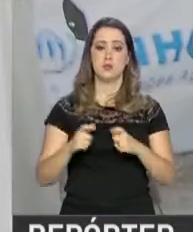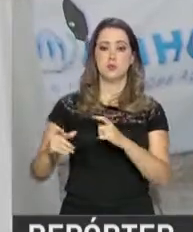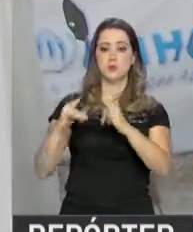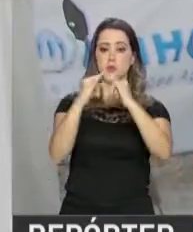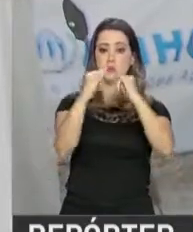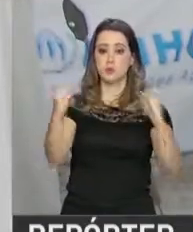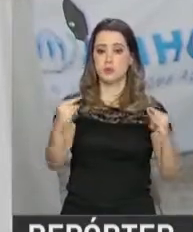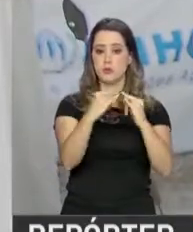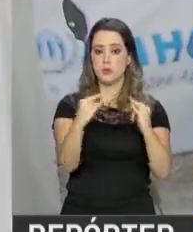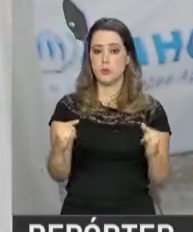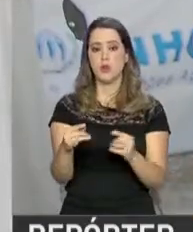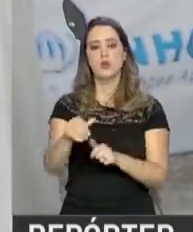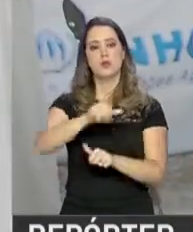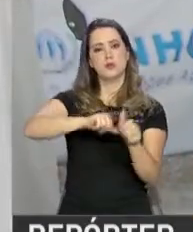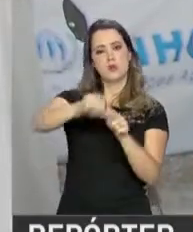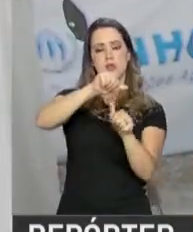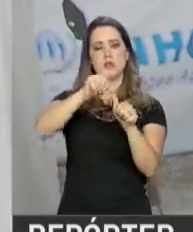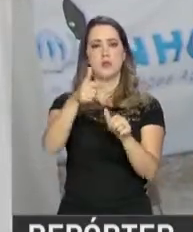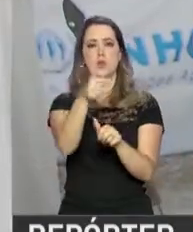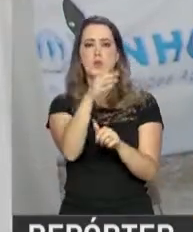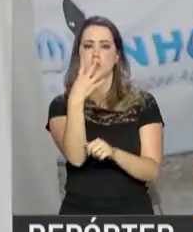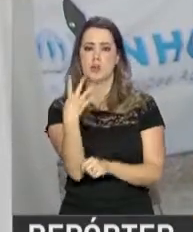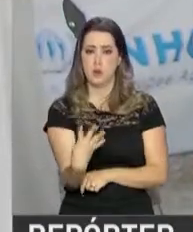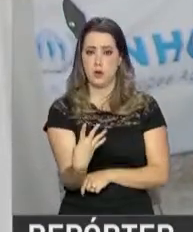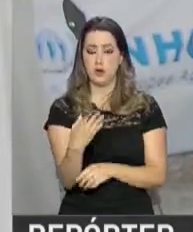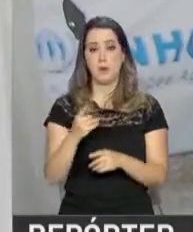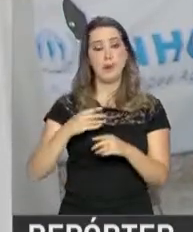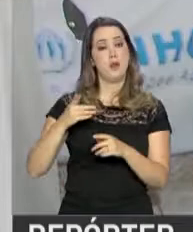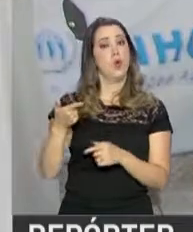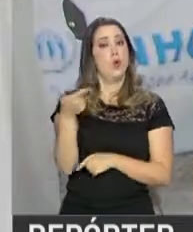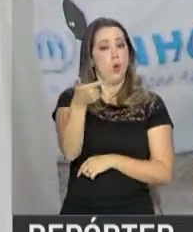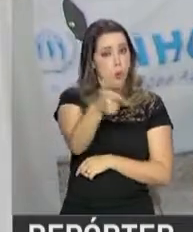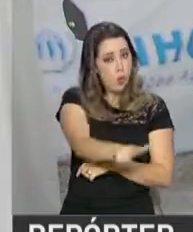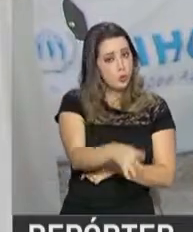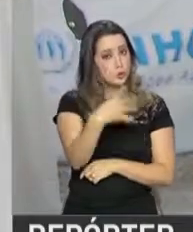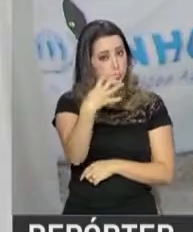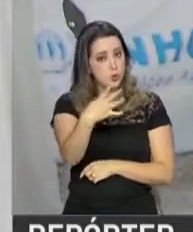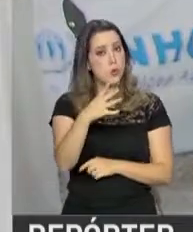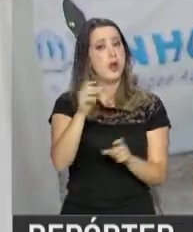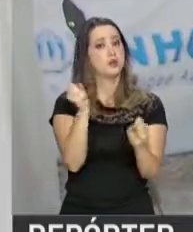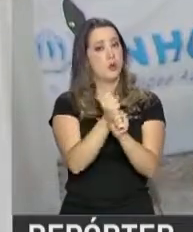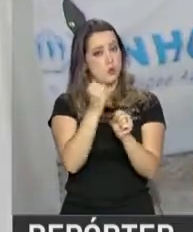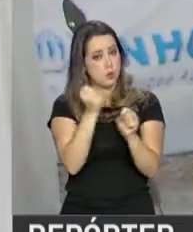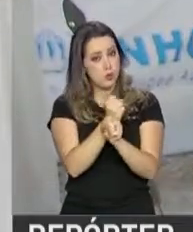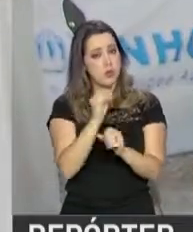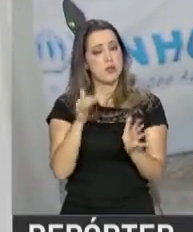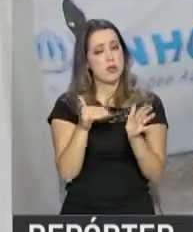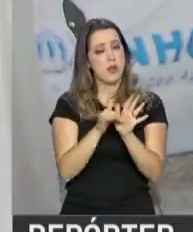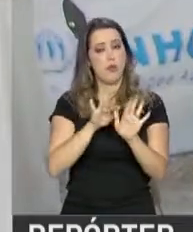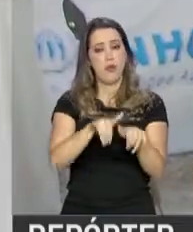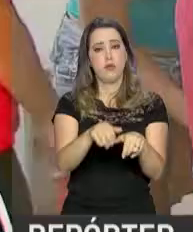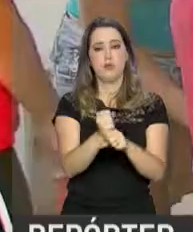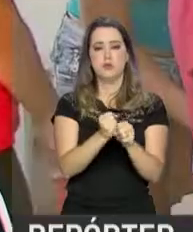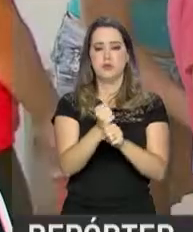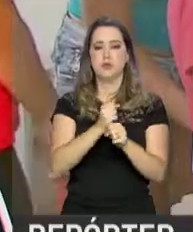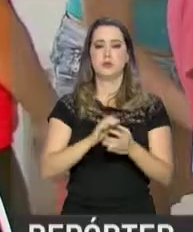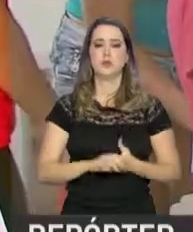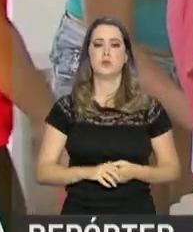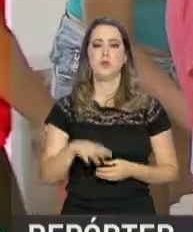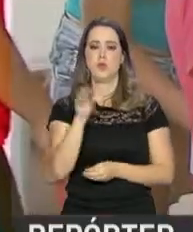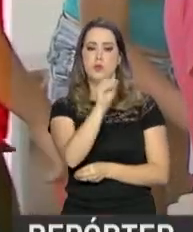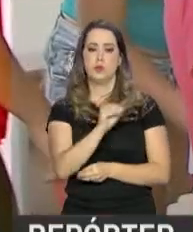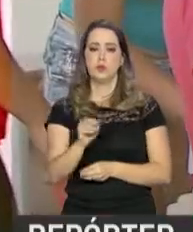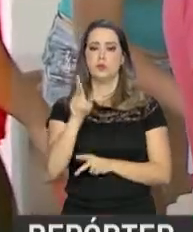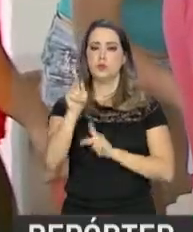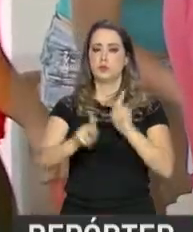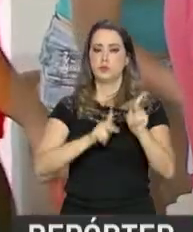acolhimento e reformou outras 4. Mais 4 abrigos devem ser instalados ainda este ano. O atendimento é